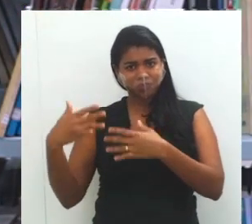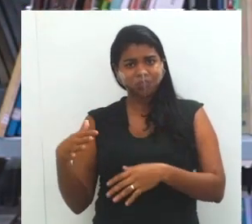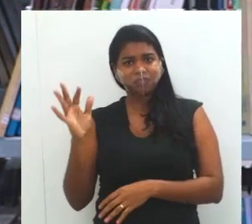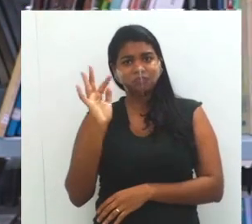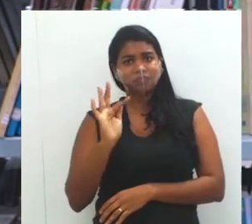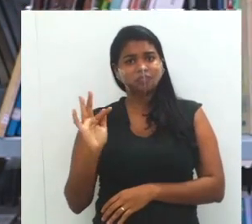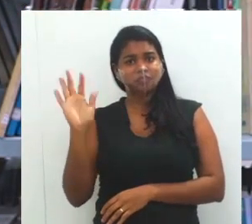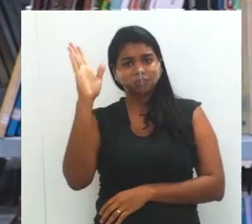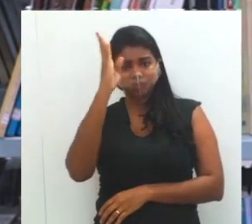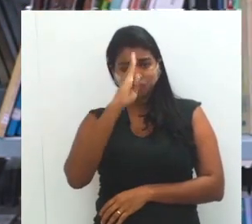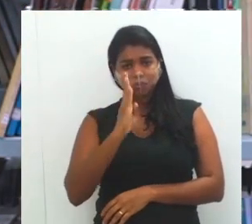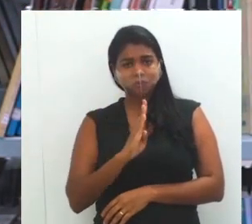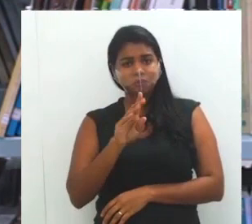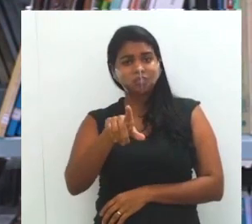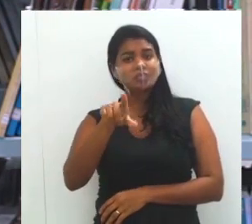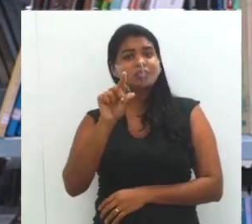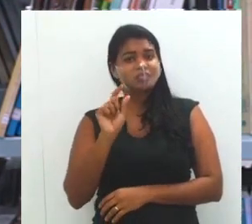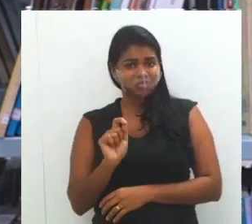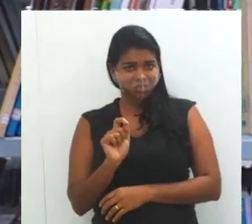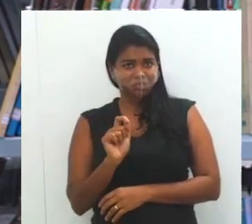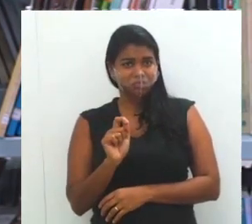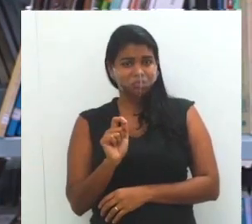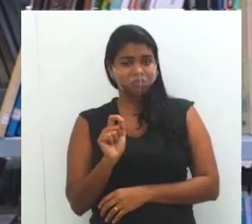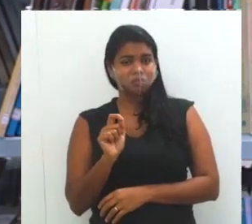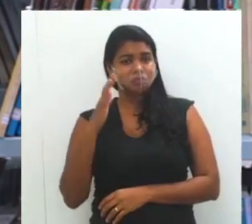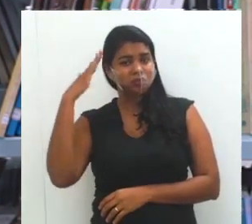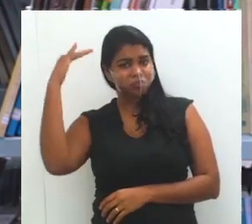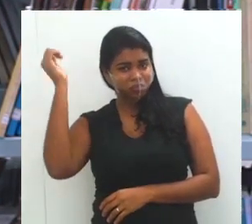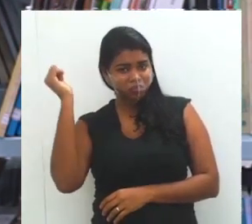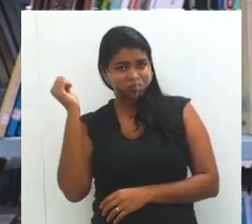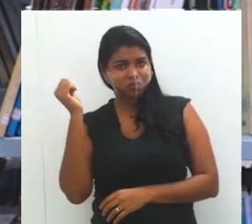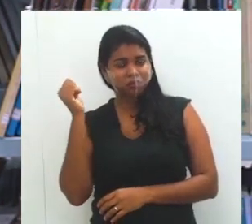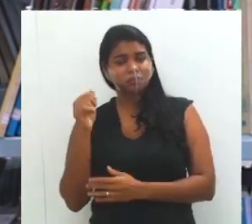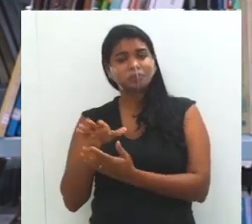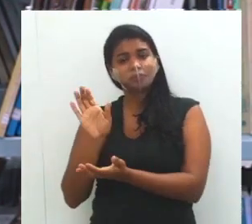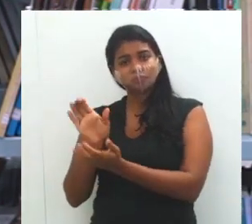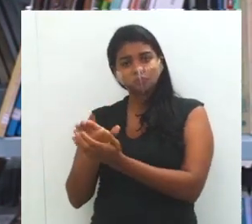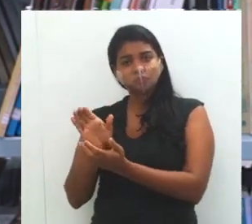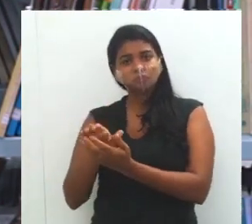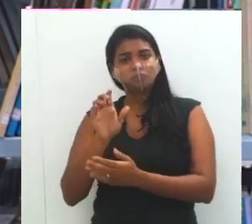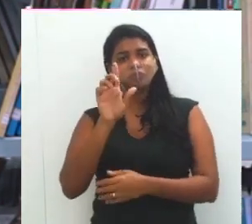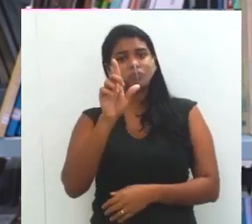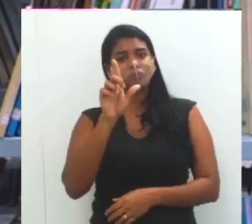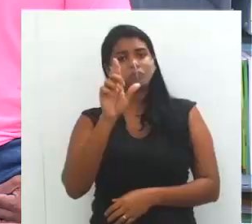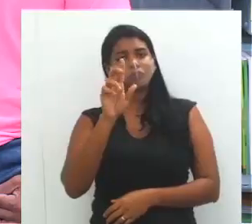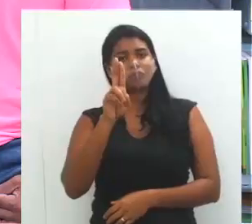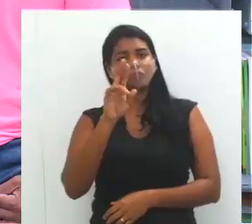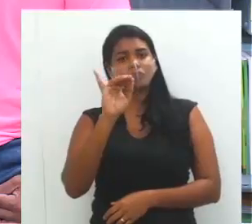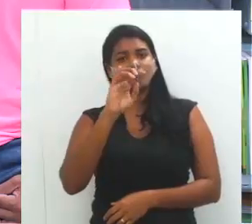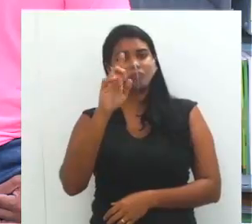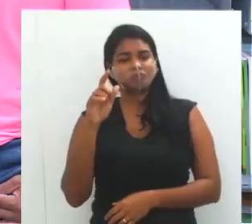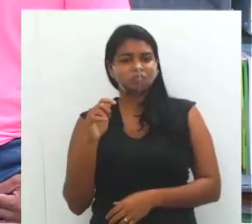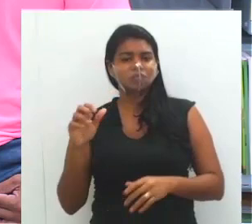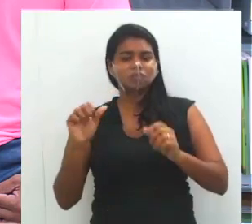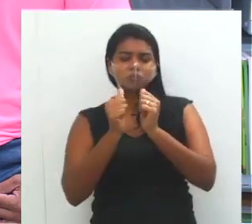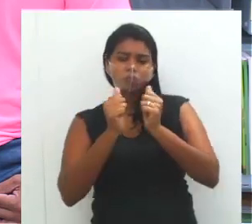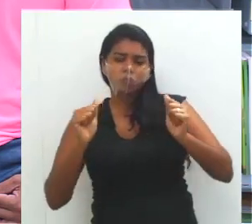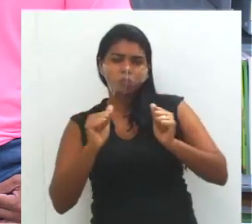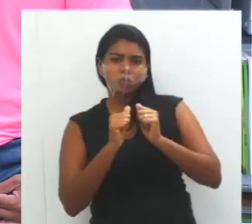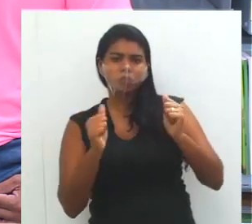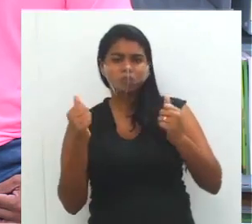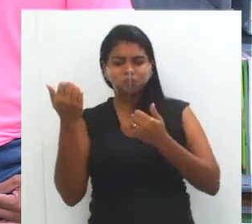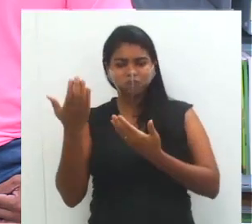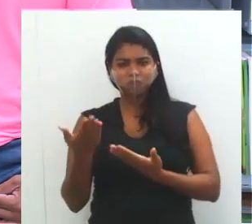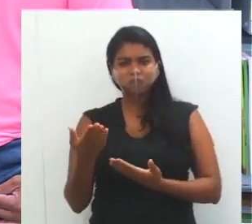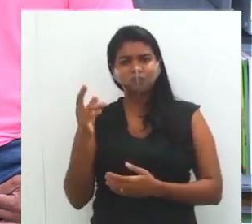da Federação do Brasil, claro, escolheu o seu grande nome. O nome pernambucano foi Luiz Gonzaga.